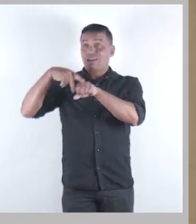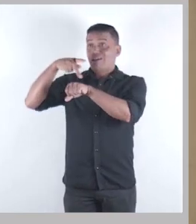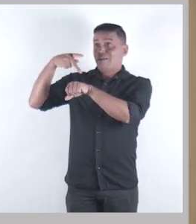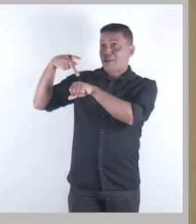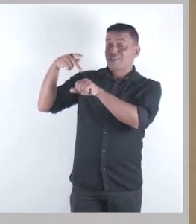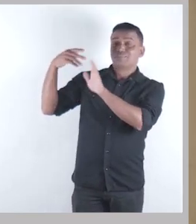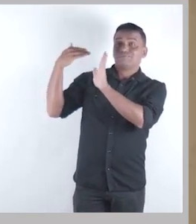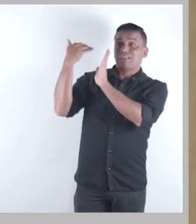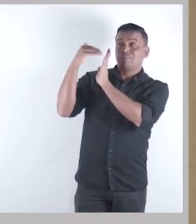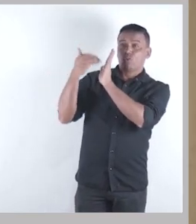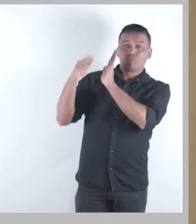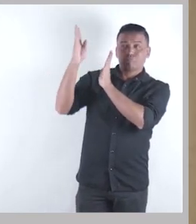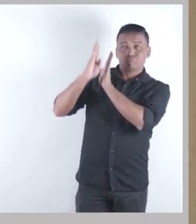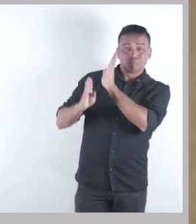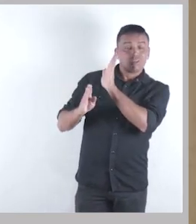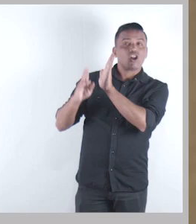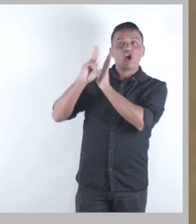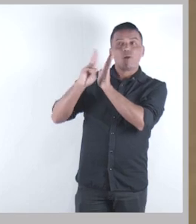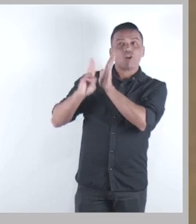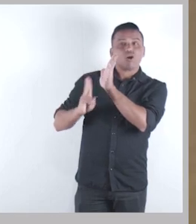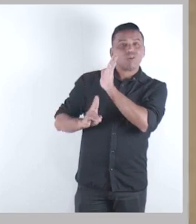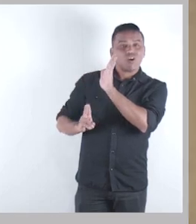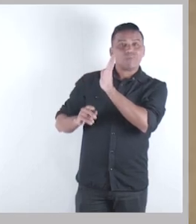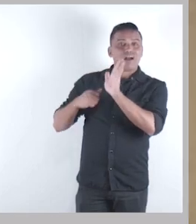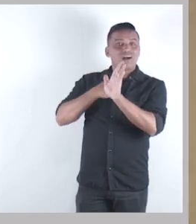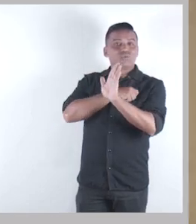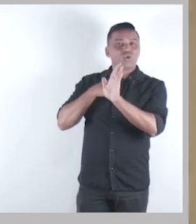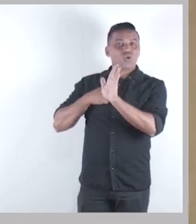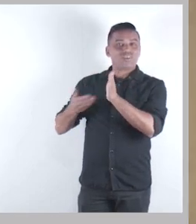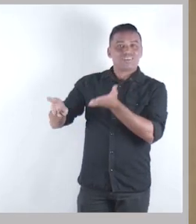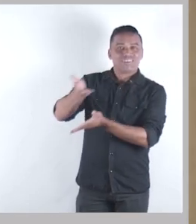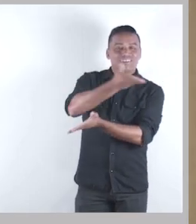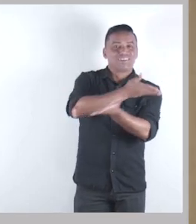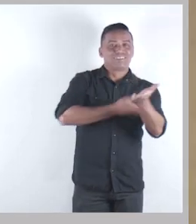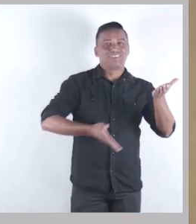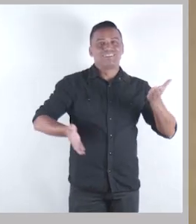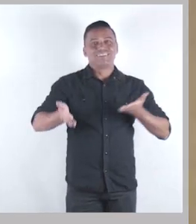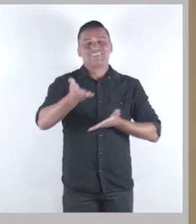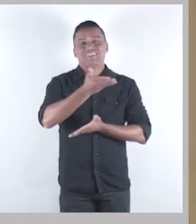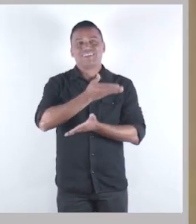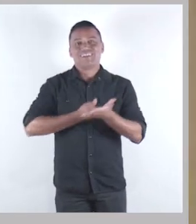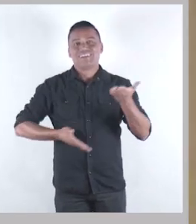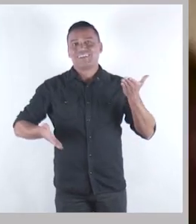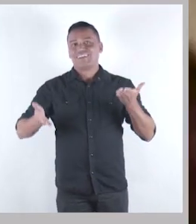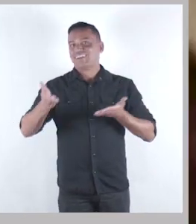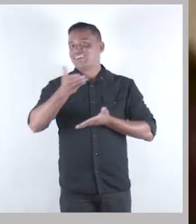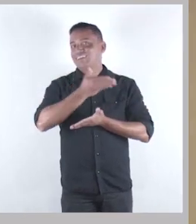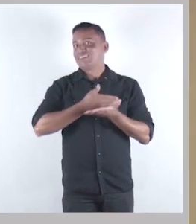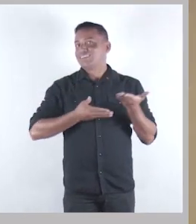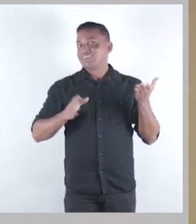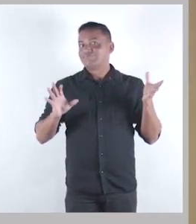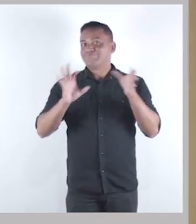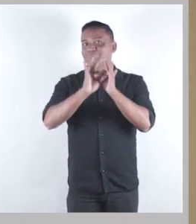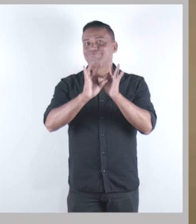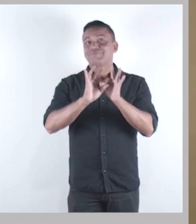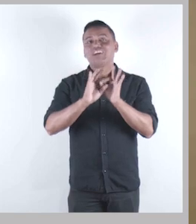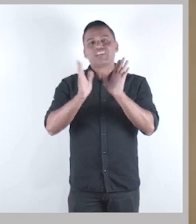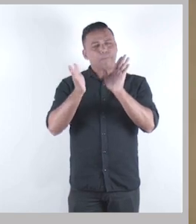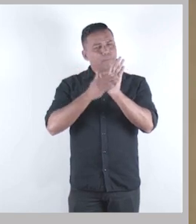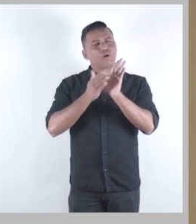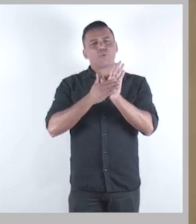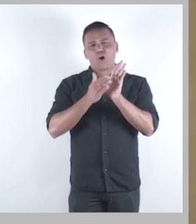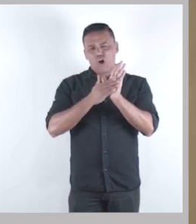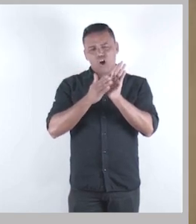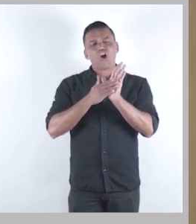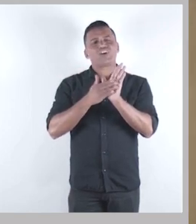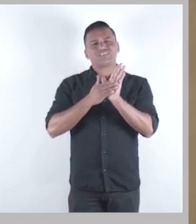biográfico apareceria aqui com uma entidade que pudesse interligar as duas coisas. Eu já fiz essa proposta